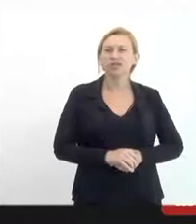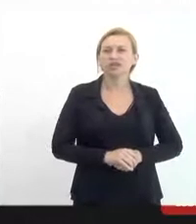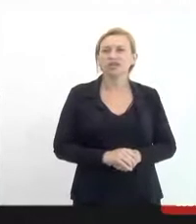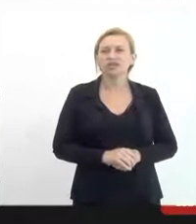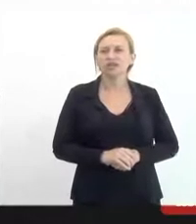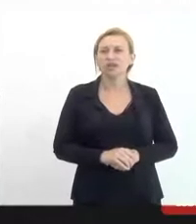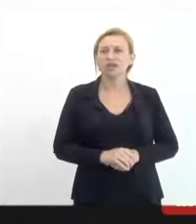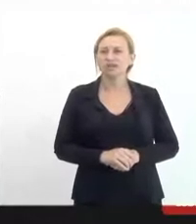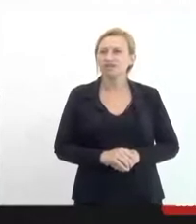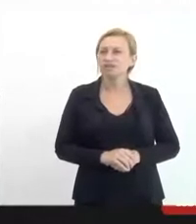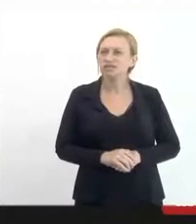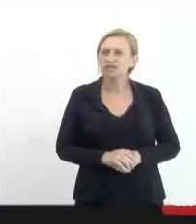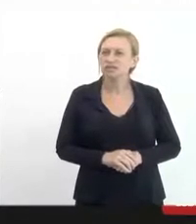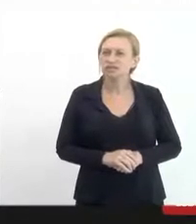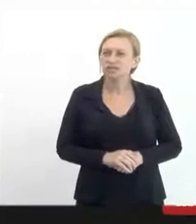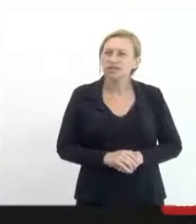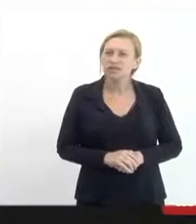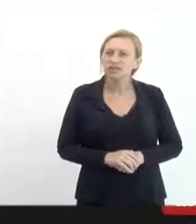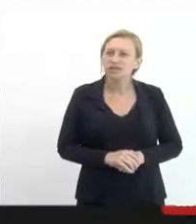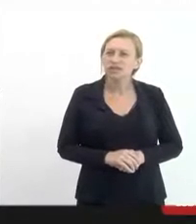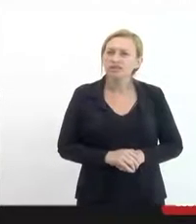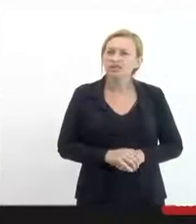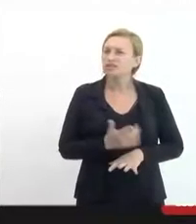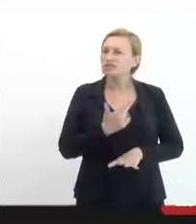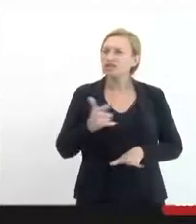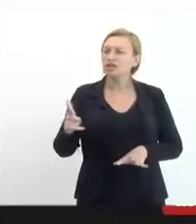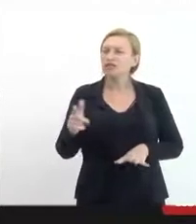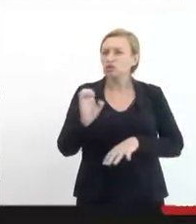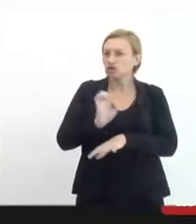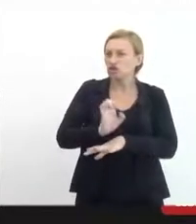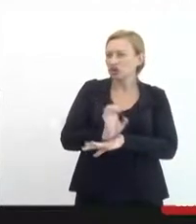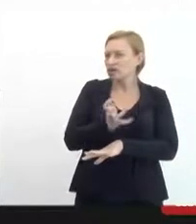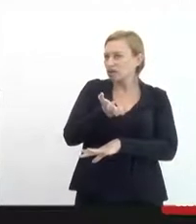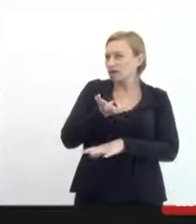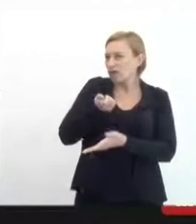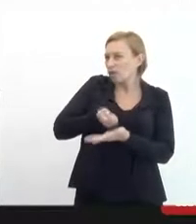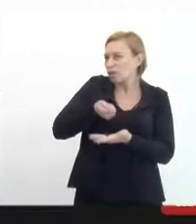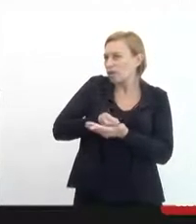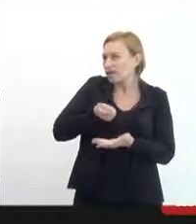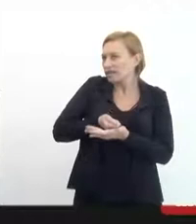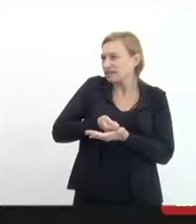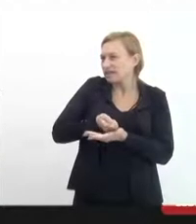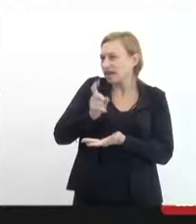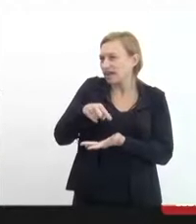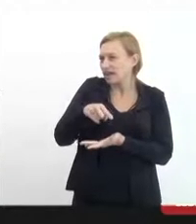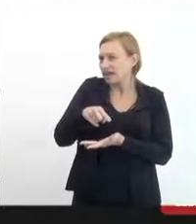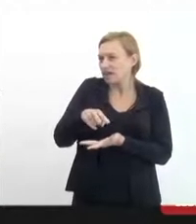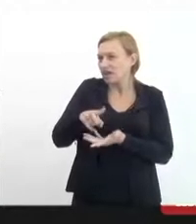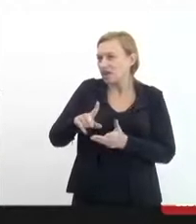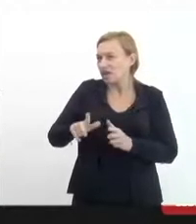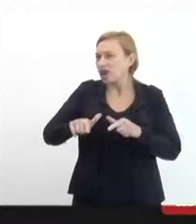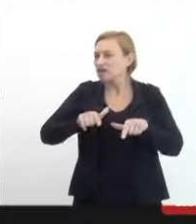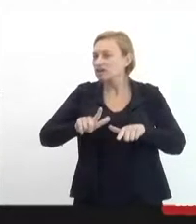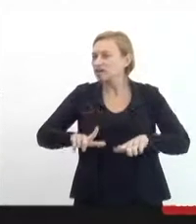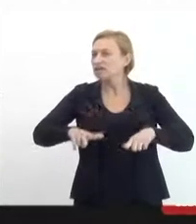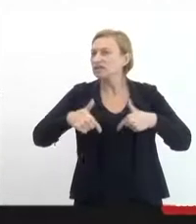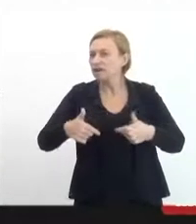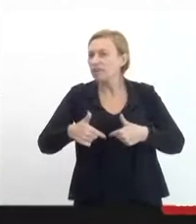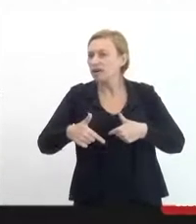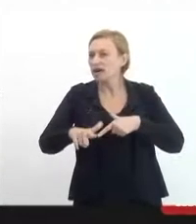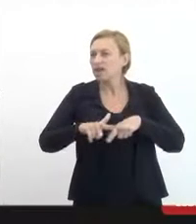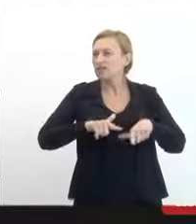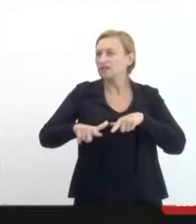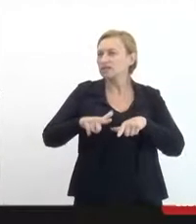não temos aqui o que o Estado quer com essas cobranças é que operações realizadas